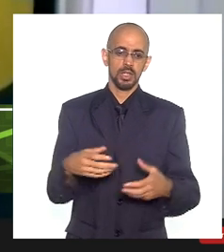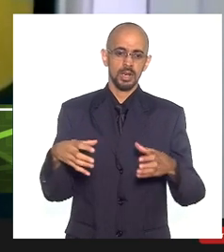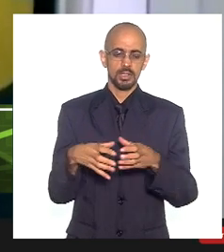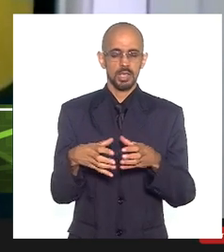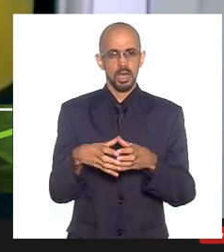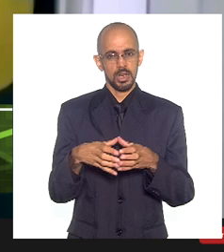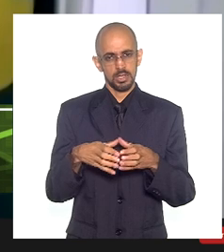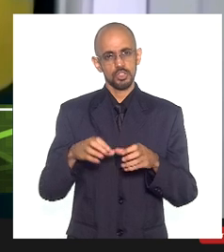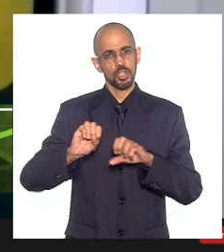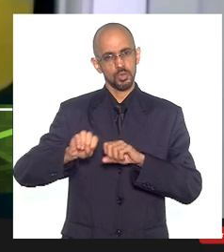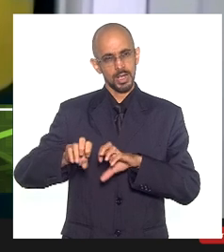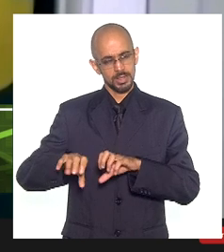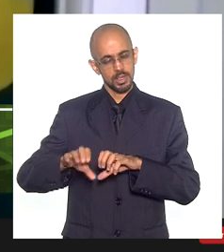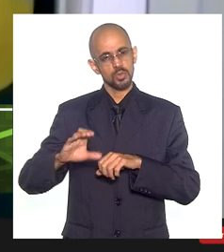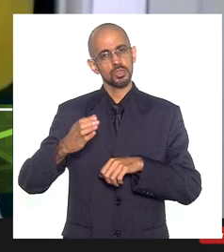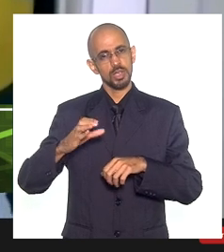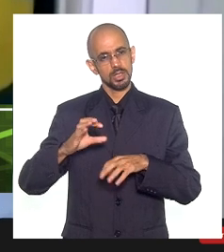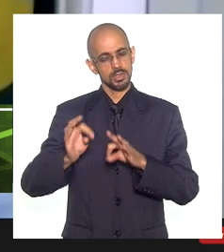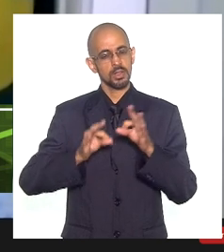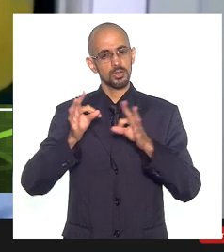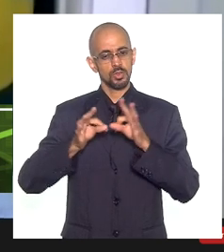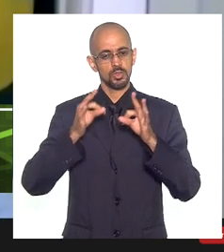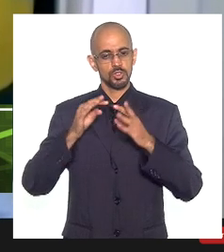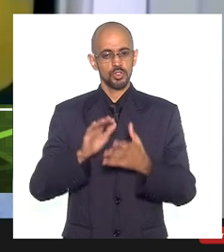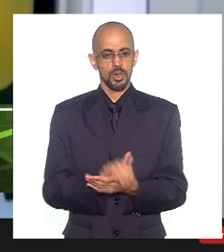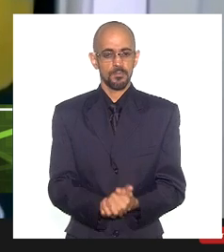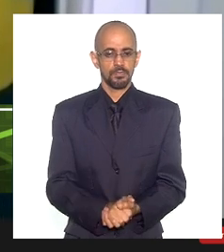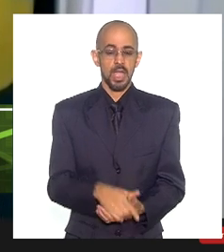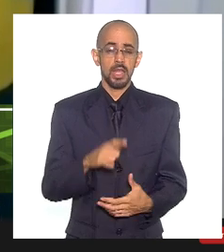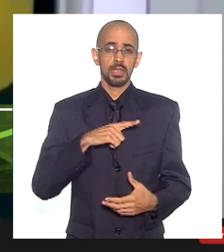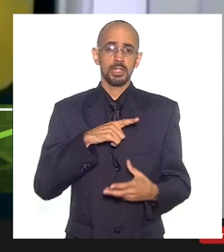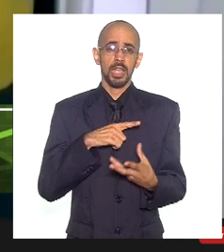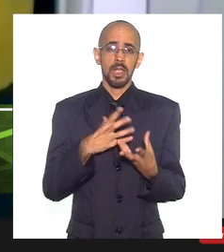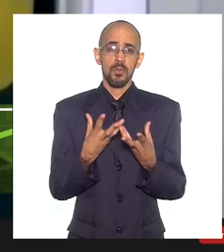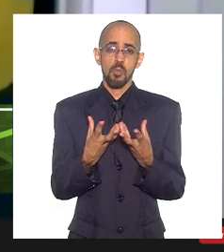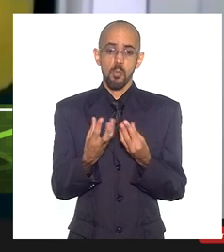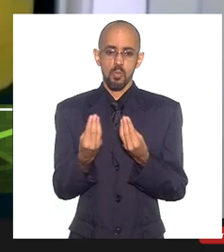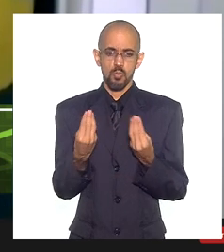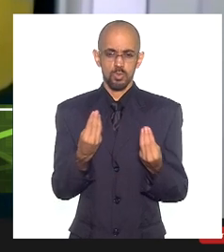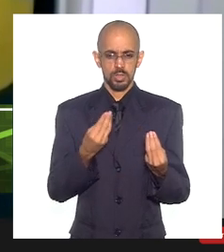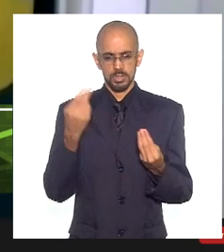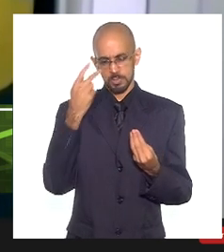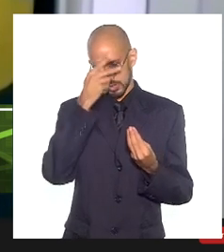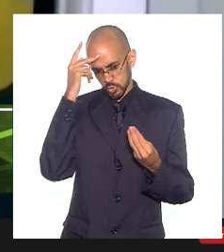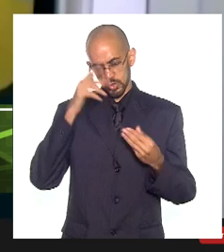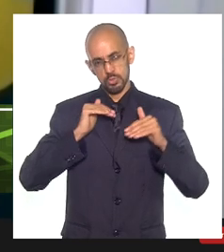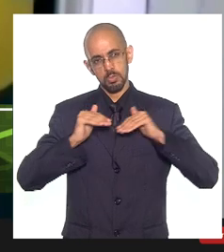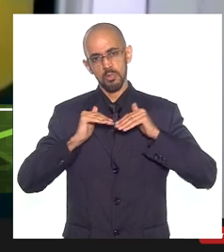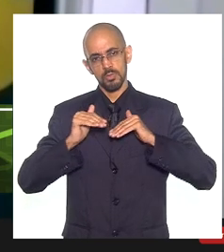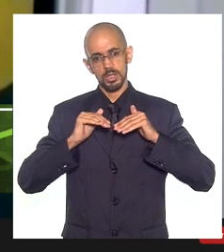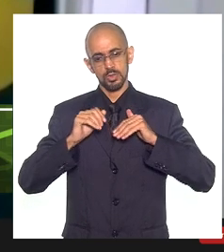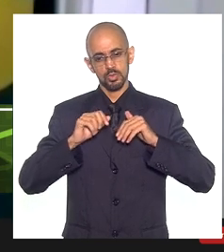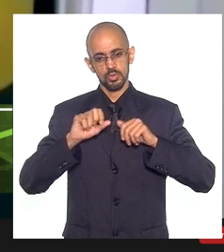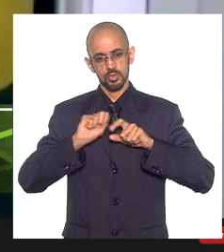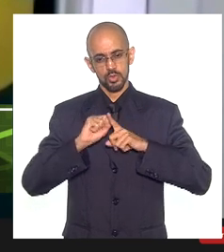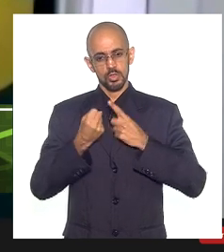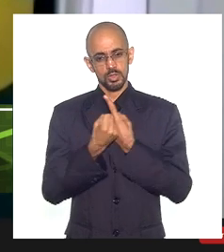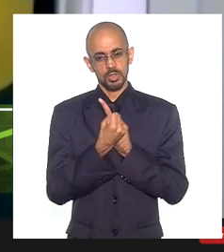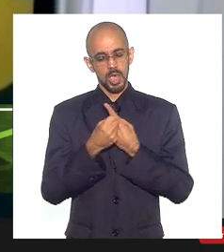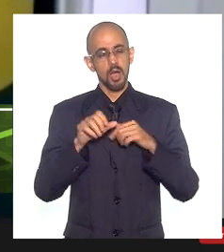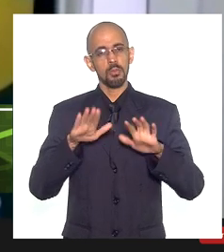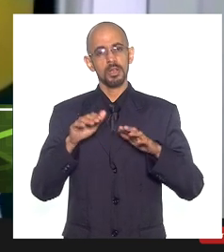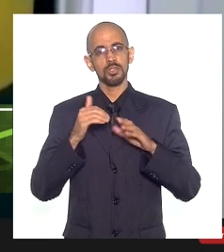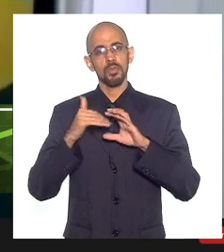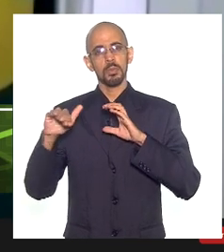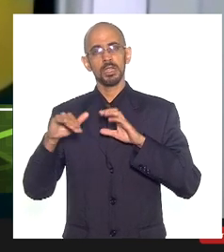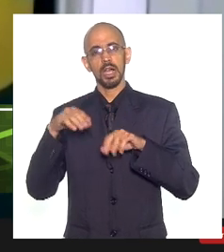ciência e tecnologia. Portanto, amanhã é 18 horas, tem muita gente aqui que já está com o link dos movimentos sociais, mas eu vou mandar para os reitores também, se puderem